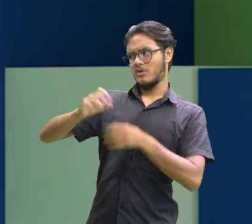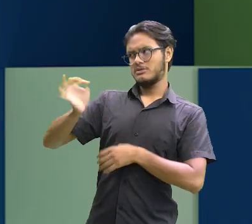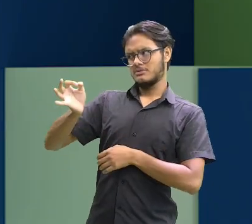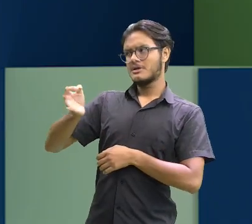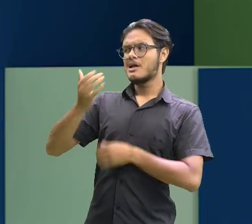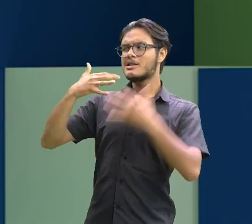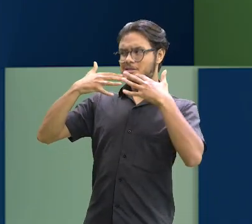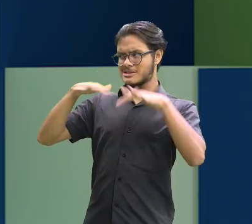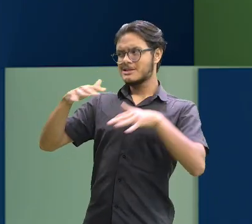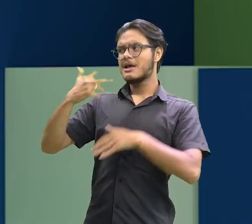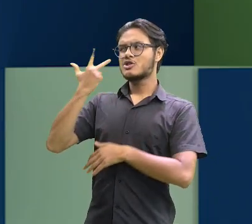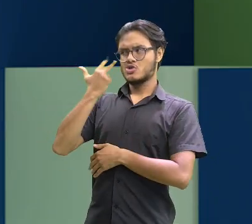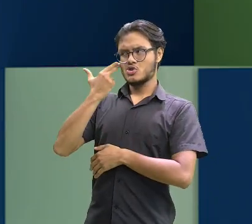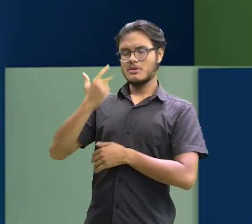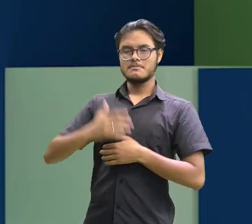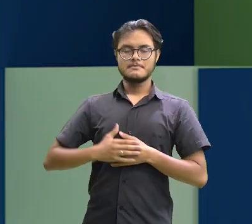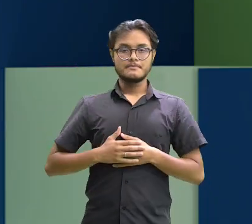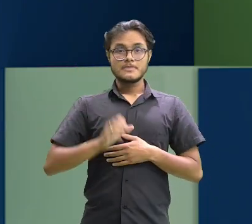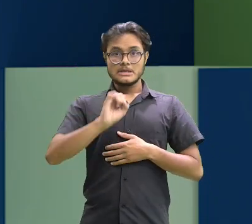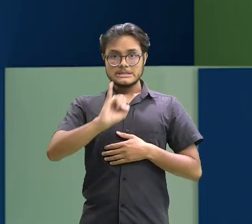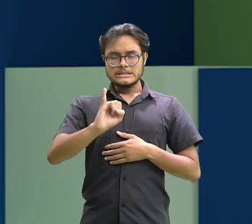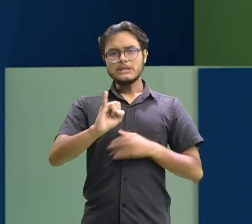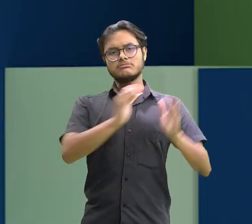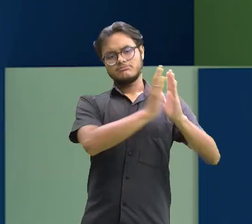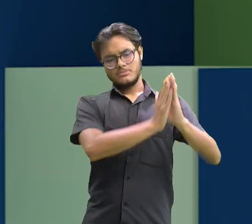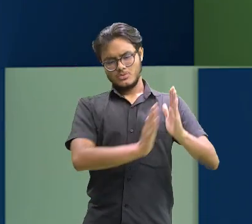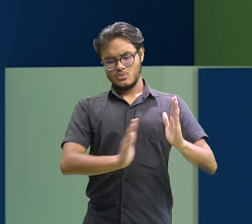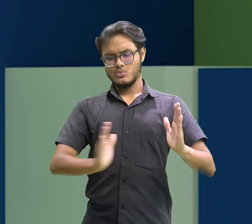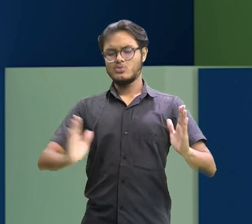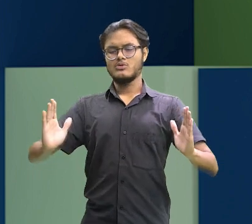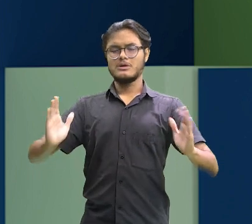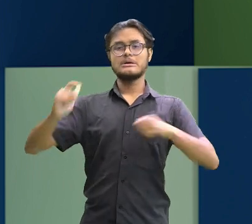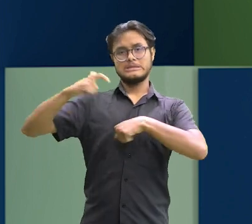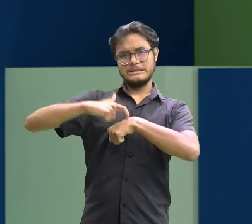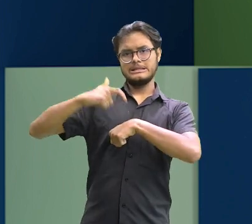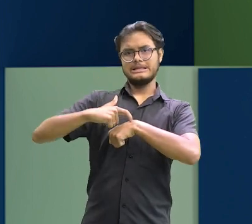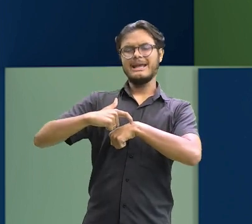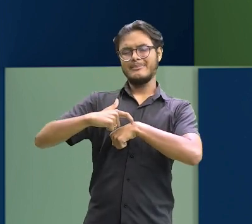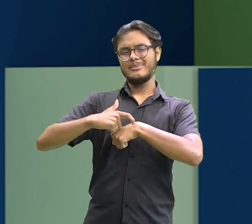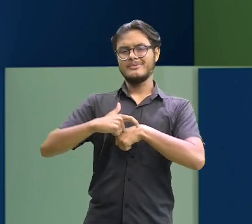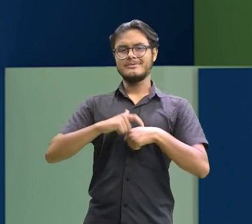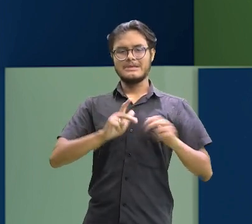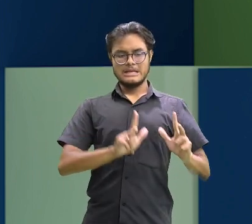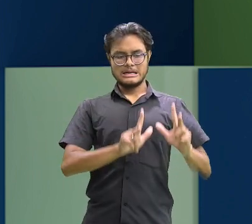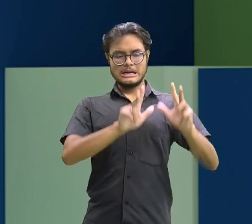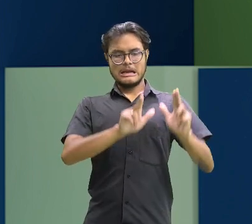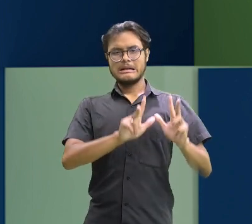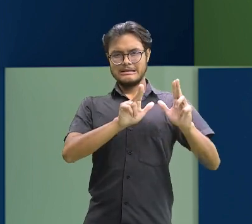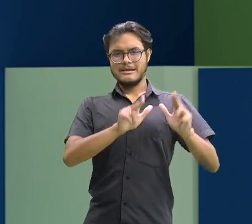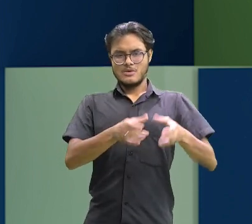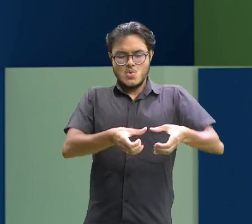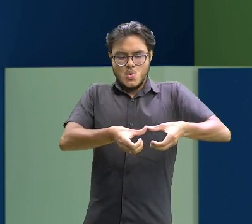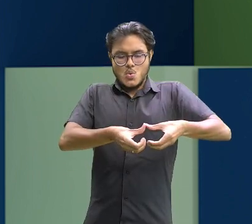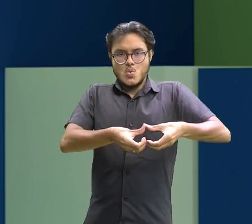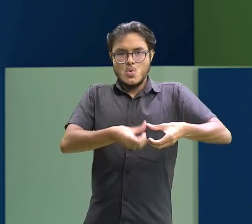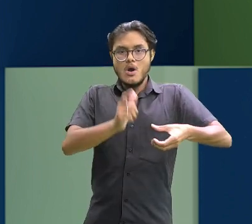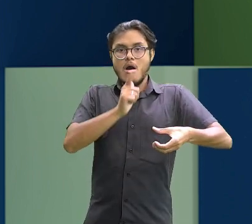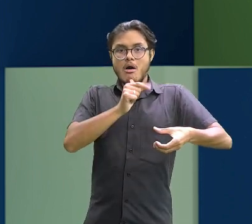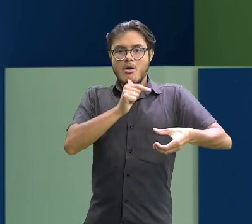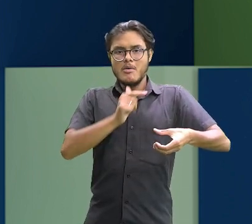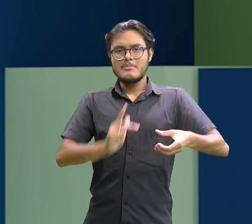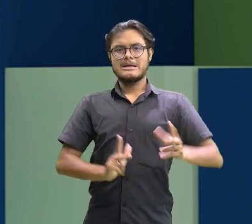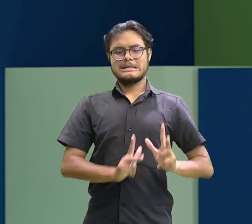Agora, é lógico que quanto mais tempo se levar, né, para realizar o procedimento de reversão, aí